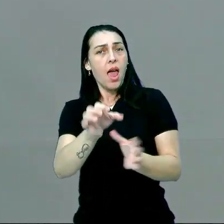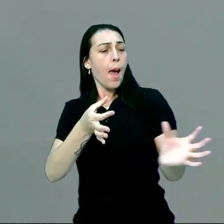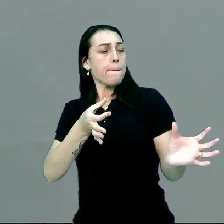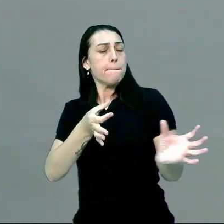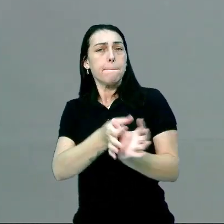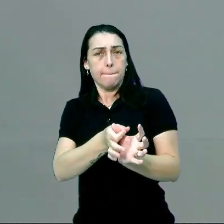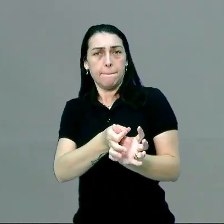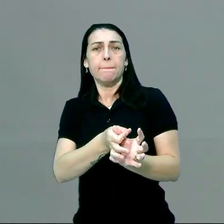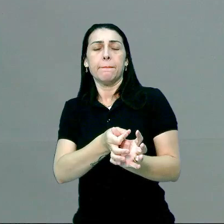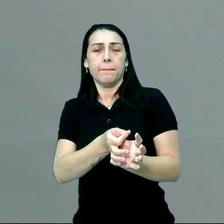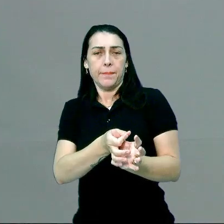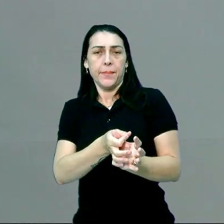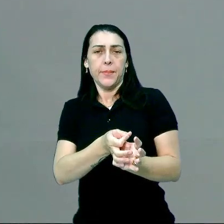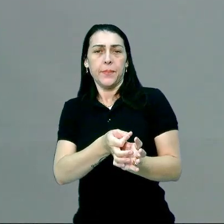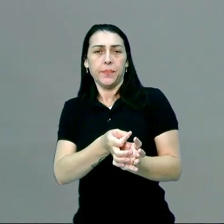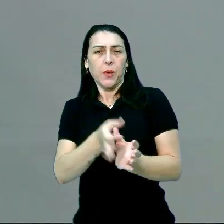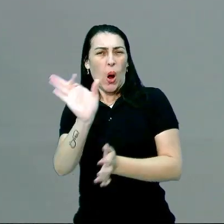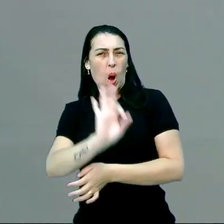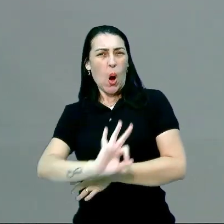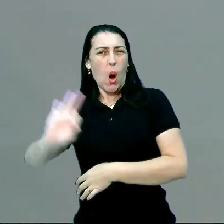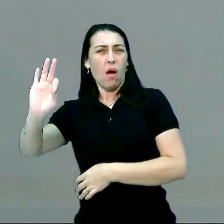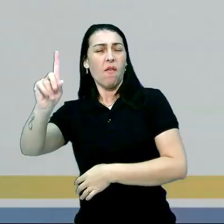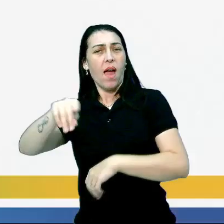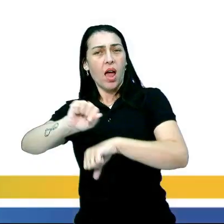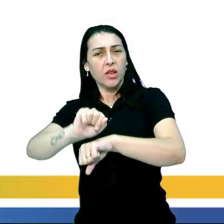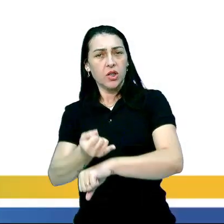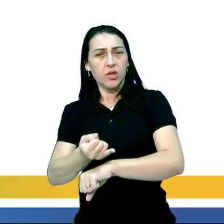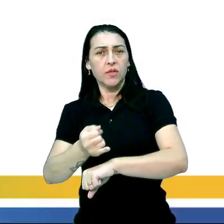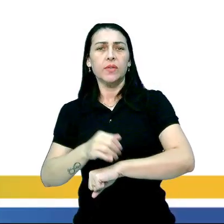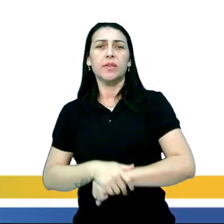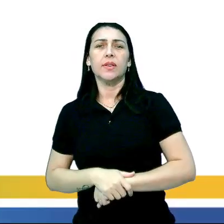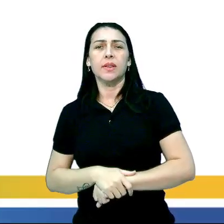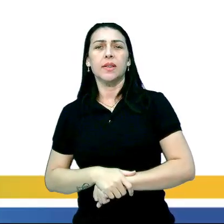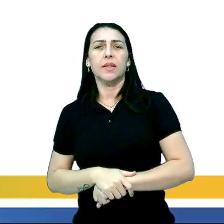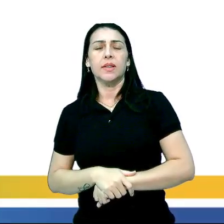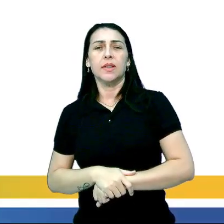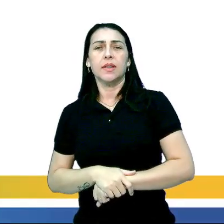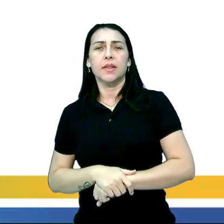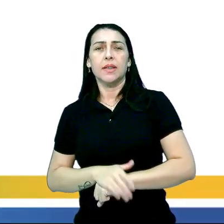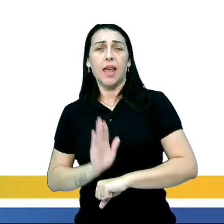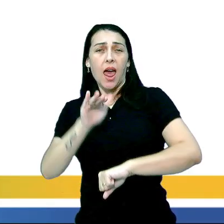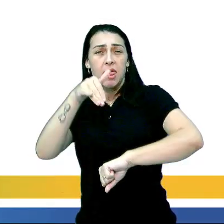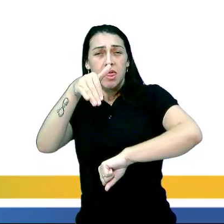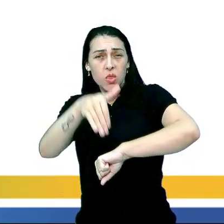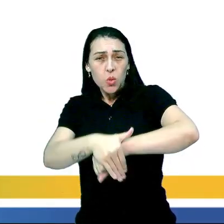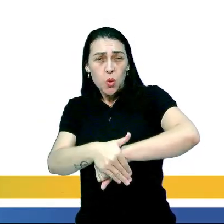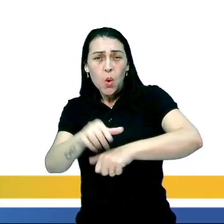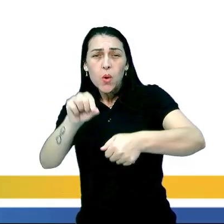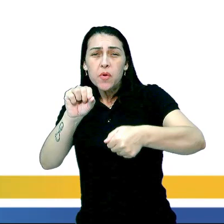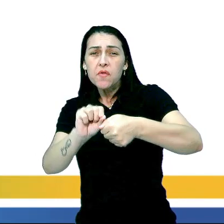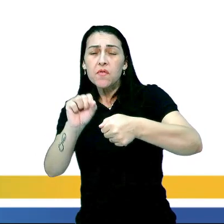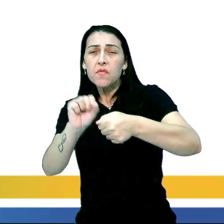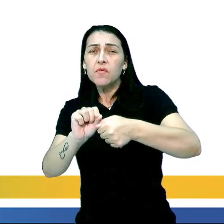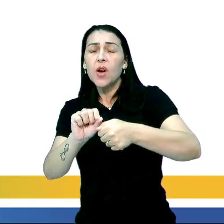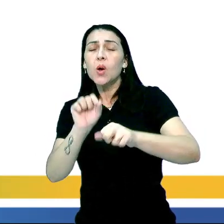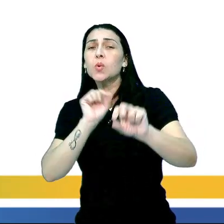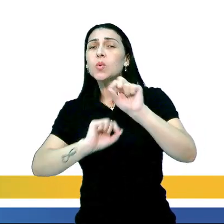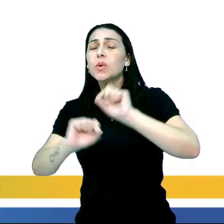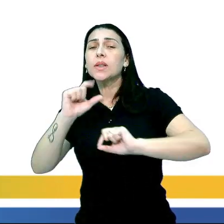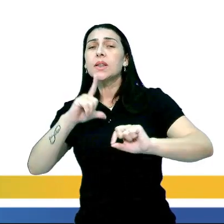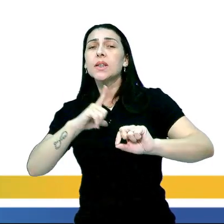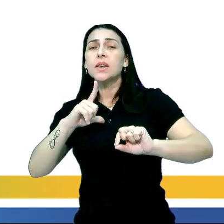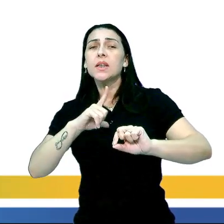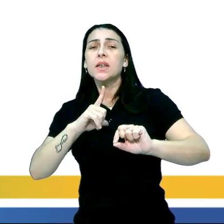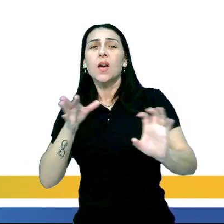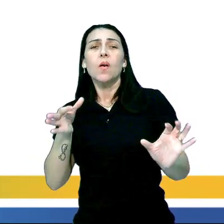Bicho horripilante. Horripilante é adjetivo. E aí eu continuo. Vou passar só para as partes que nós temos